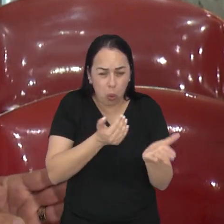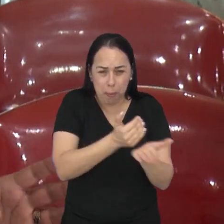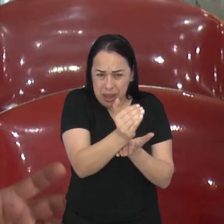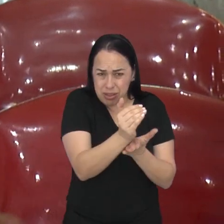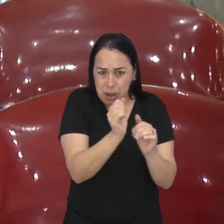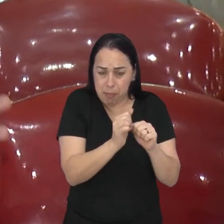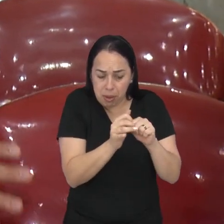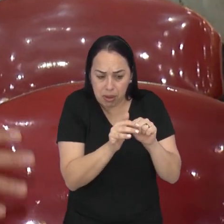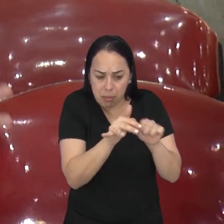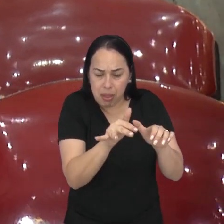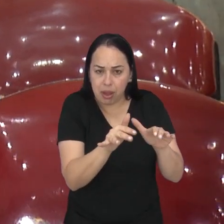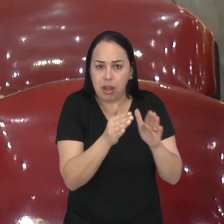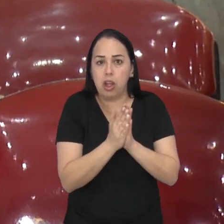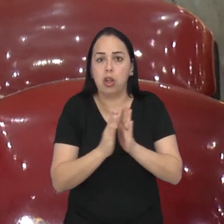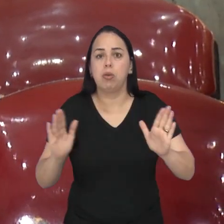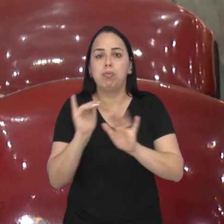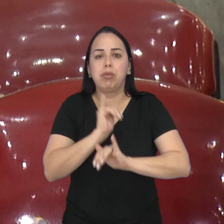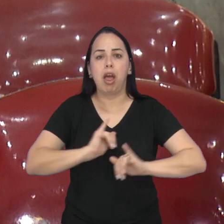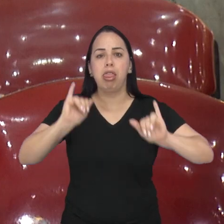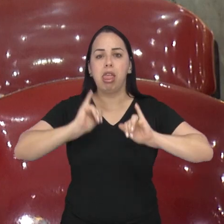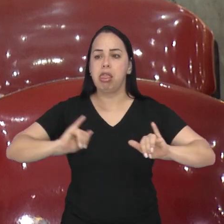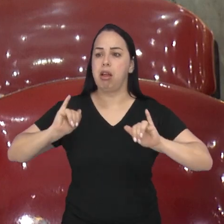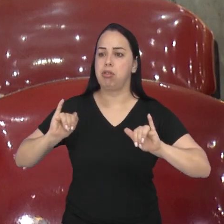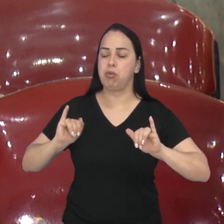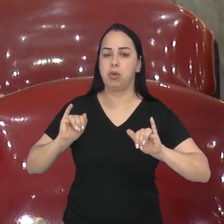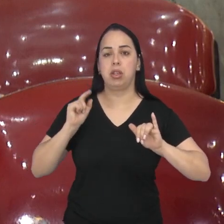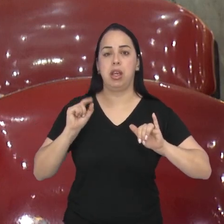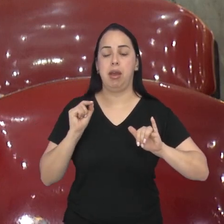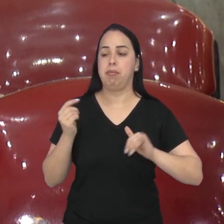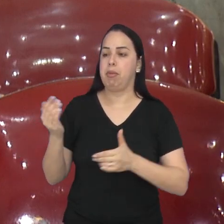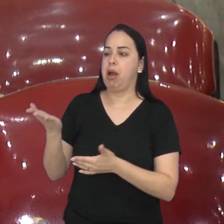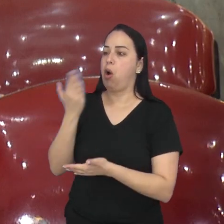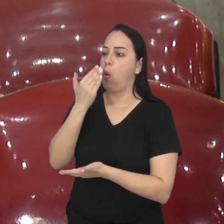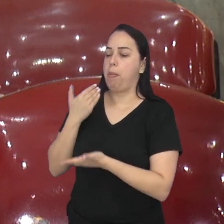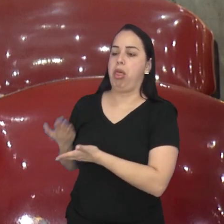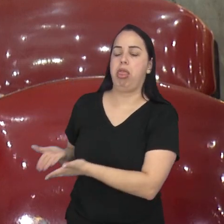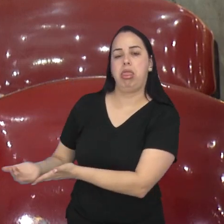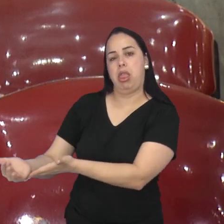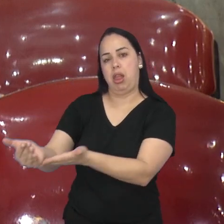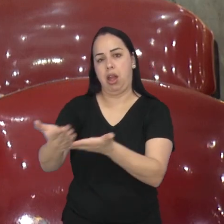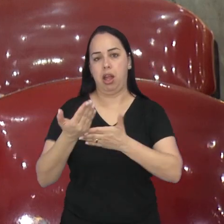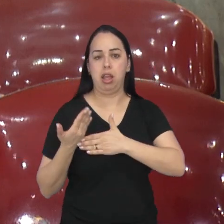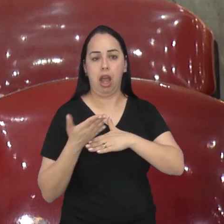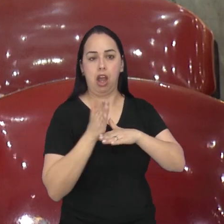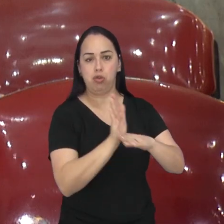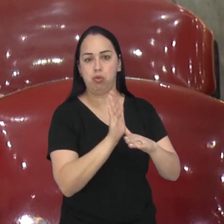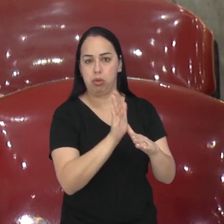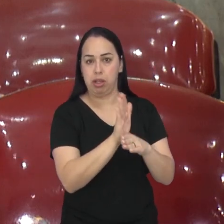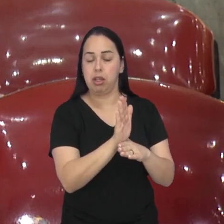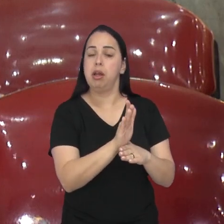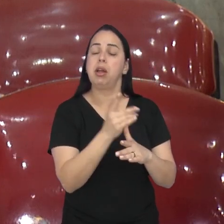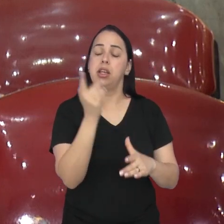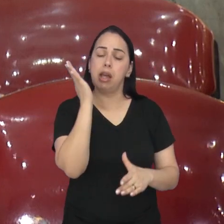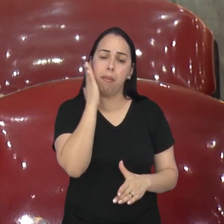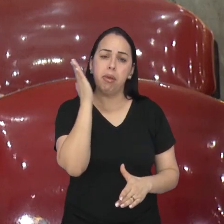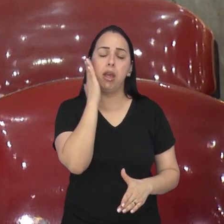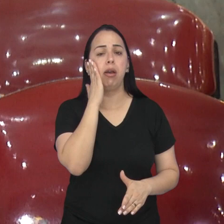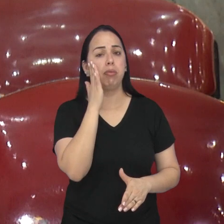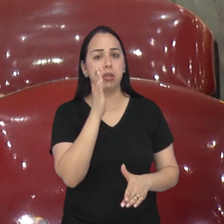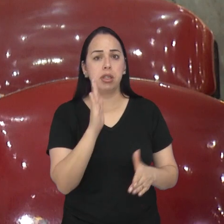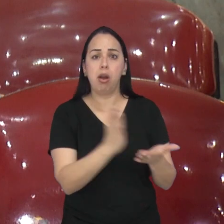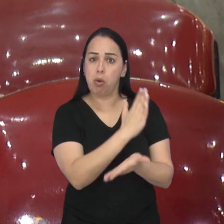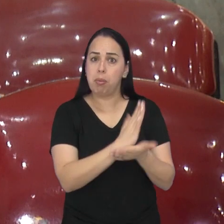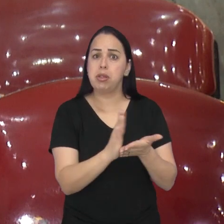a pandemia, nós iniciamos uma campanha para ajudar as pessoas que nós sabíamos seriam atingidas